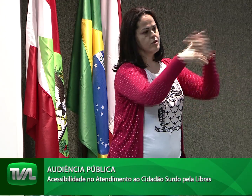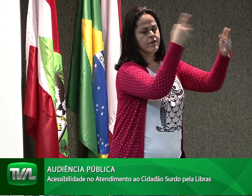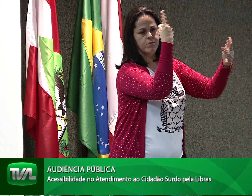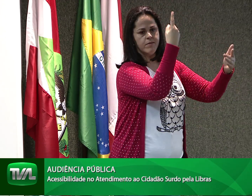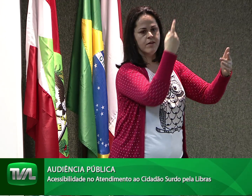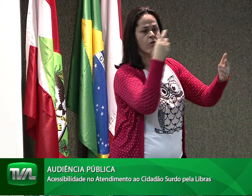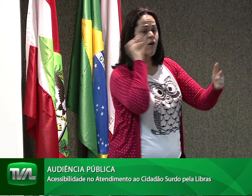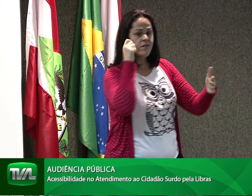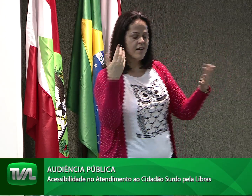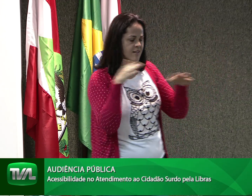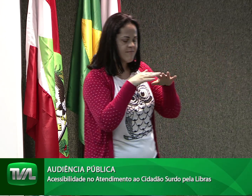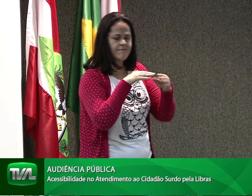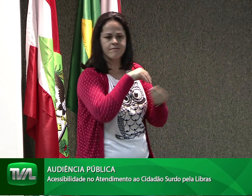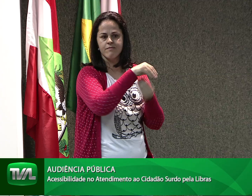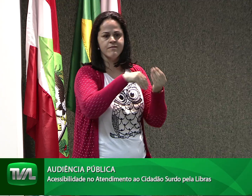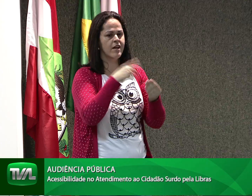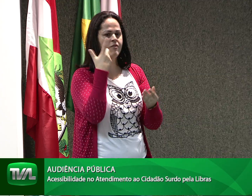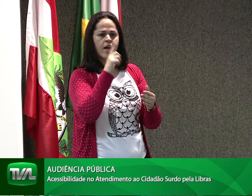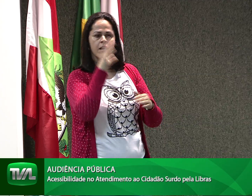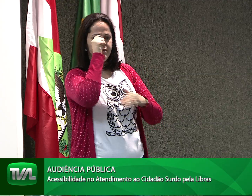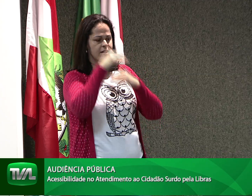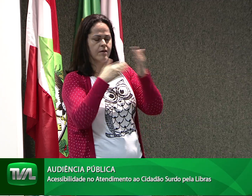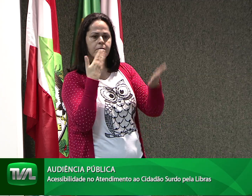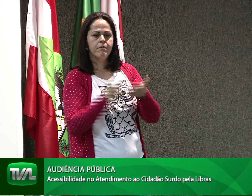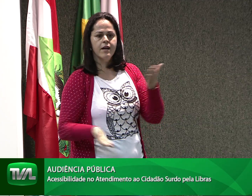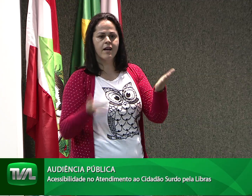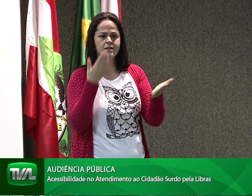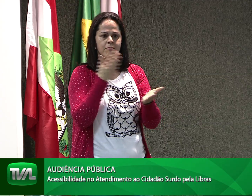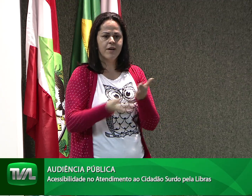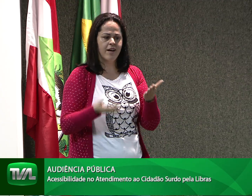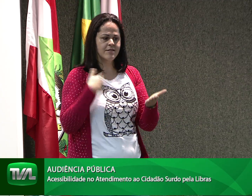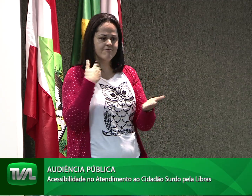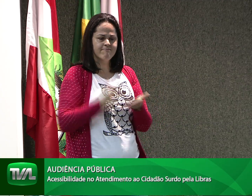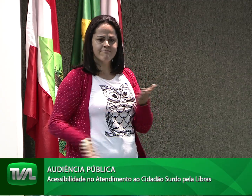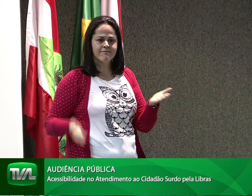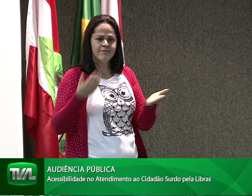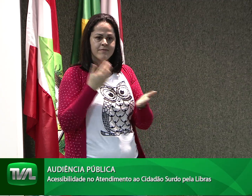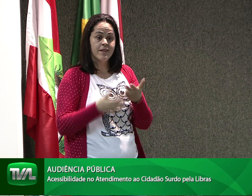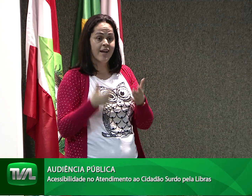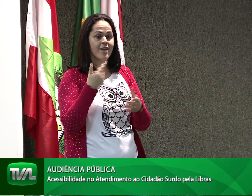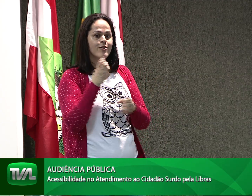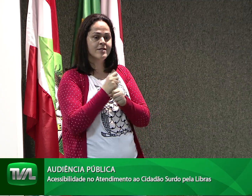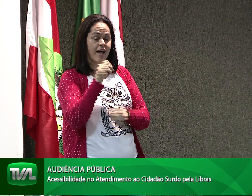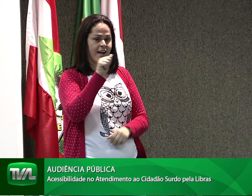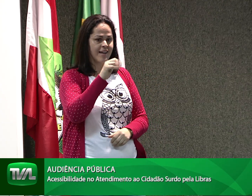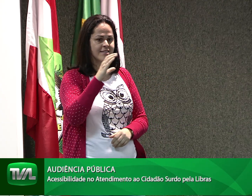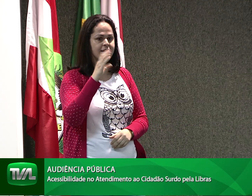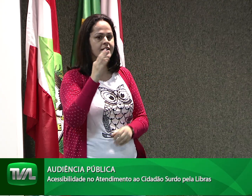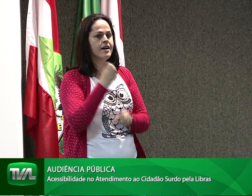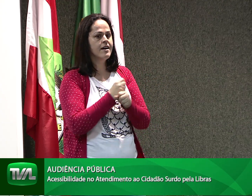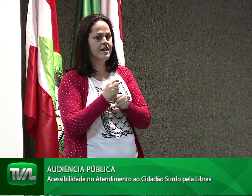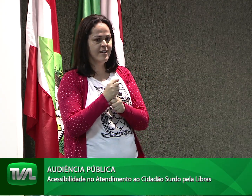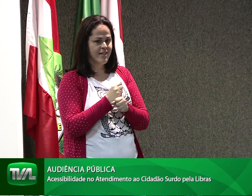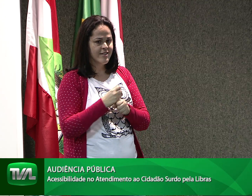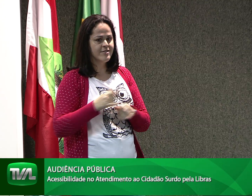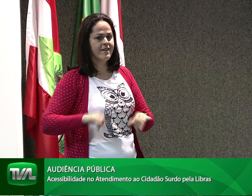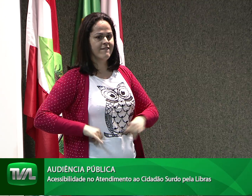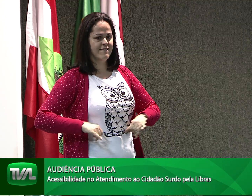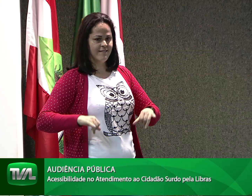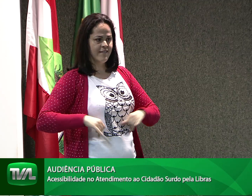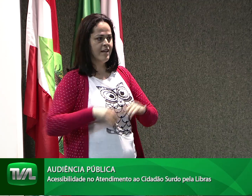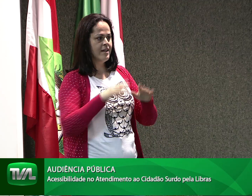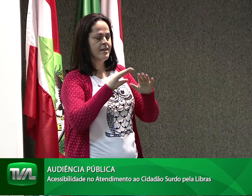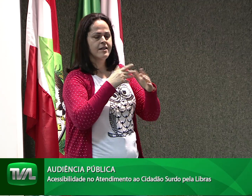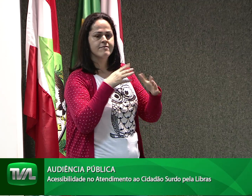foco para professores surdos. E os ouvintes eles acabam tendo essa interação que vai acarretando prejuízos para o aluno. Eu tenho